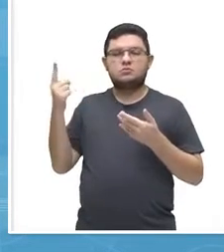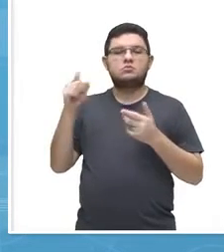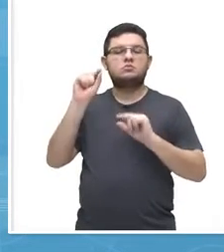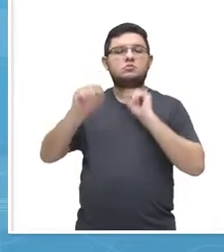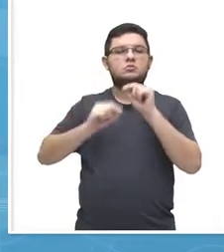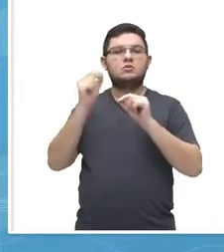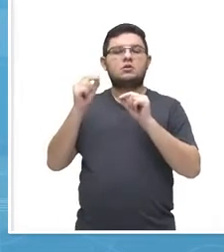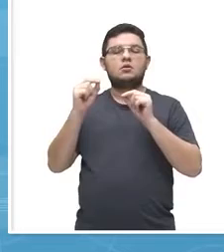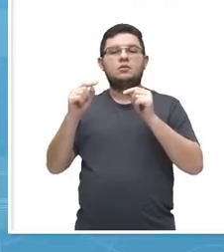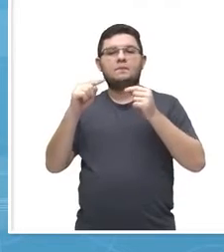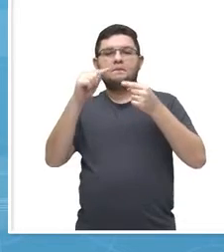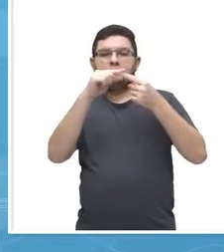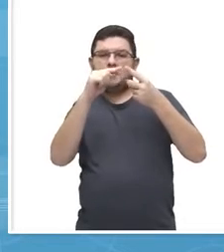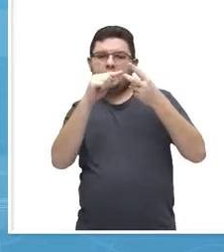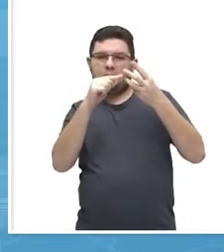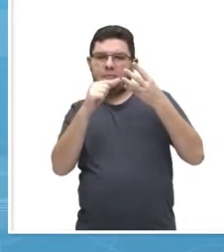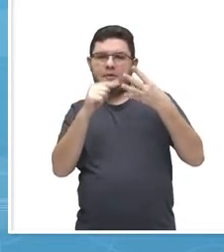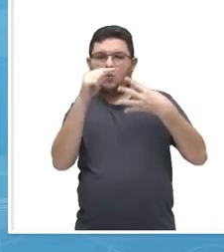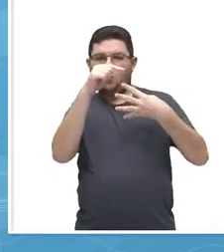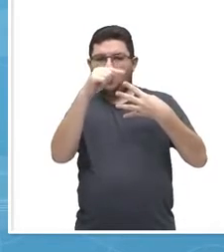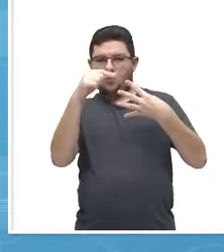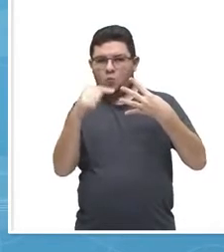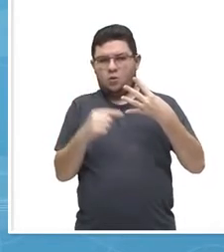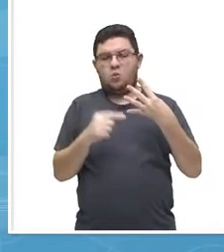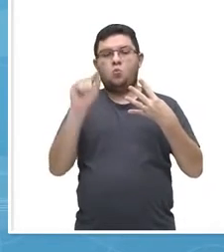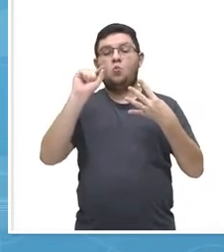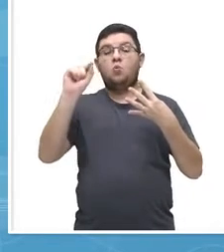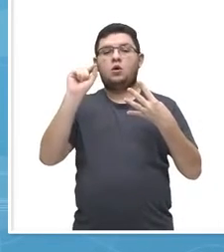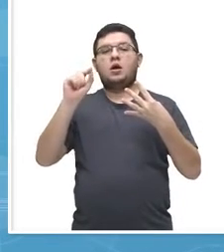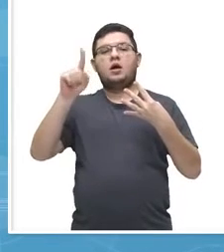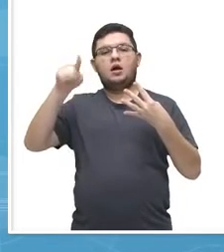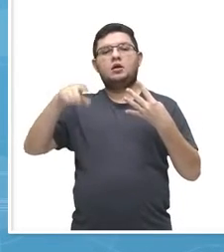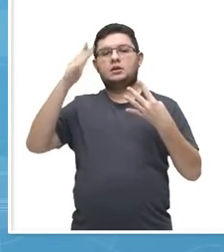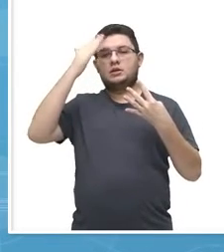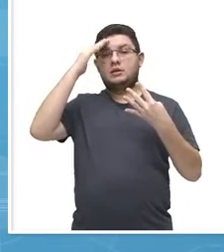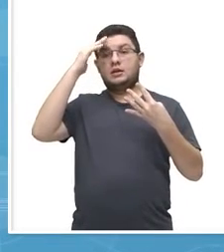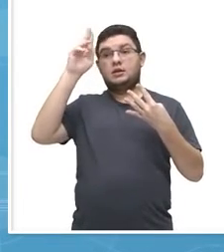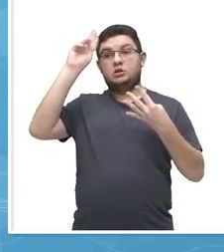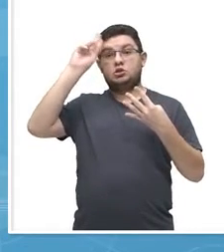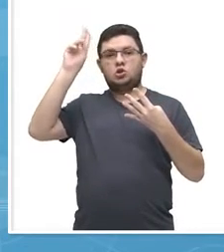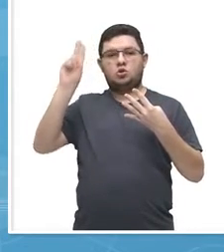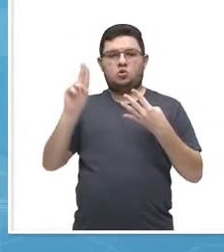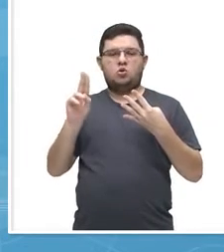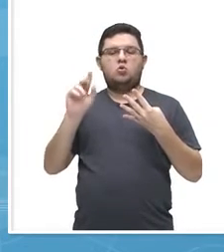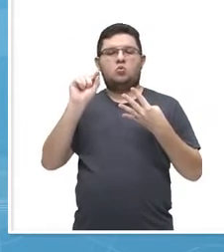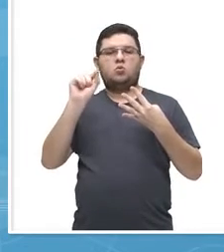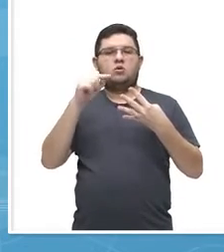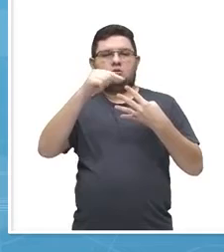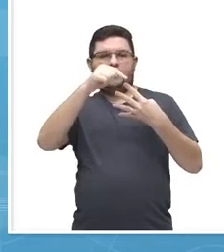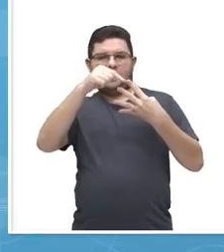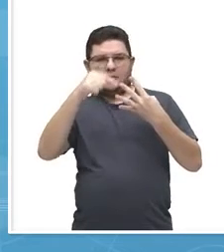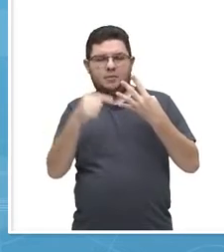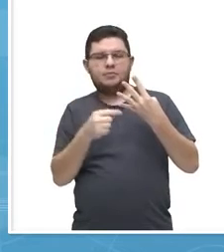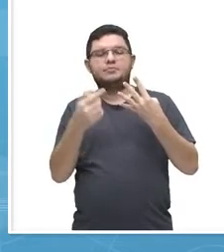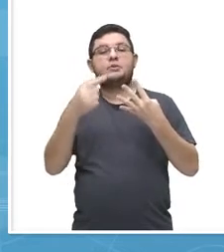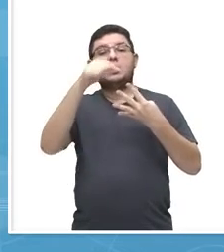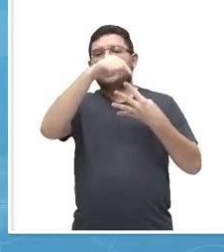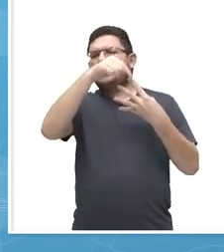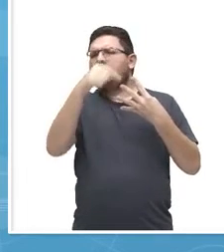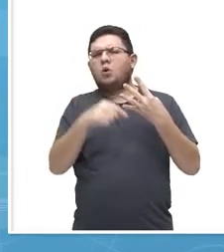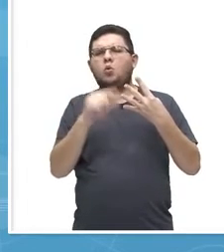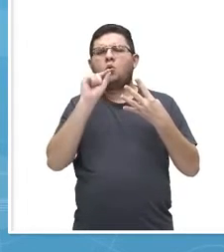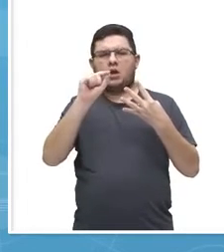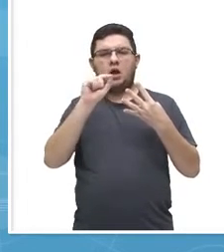né? Tomar um café, dando uma relaxada, dando um tempo. A gente faz quebrando a nossa rotina. A gente está sempre